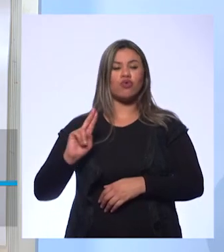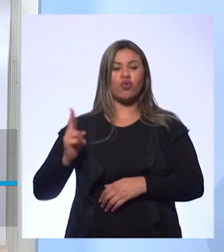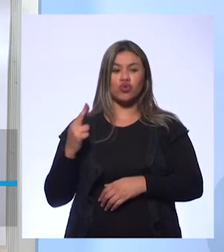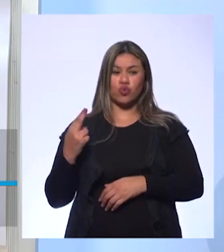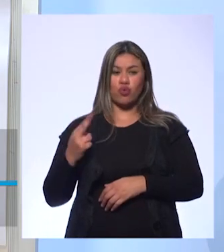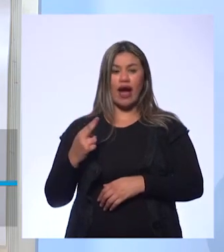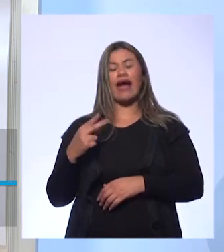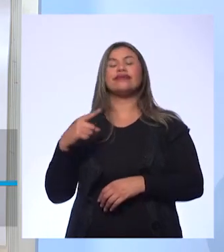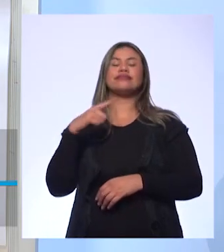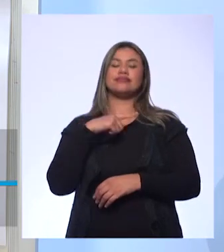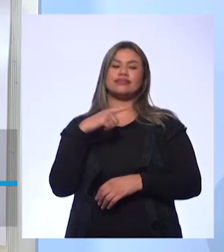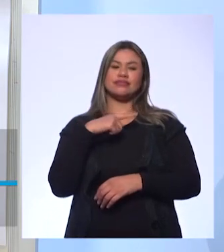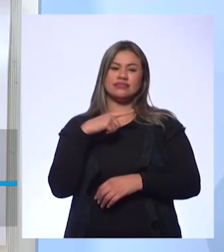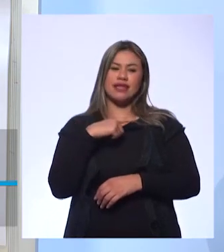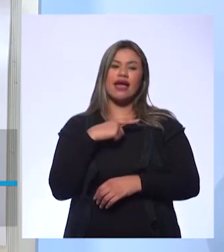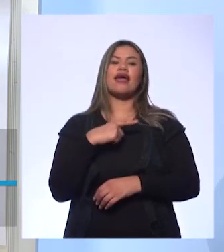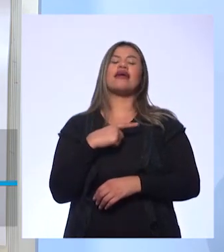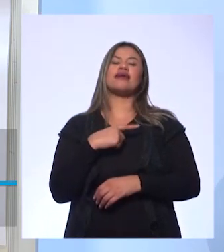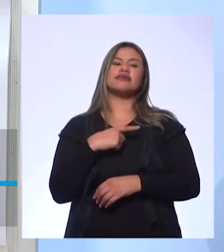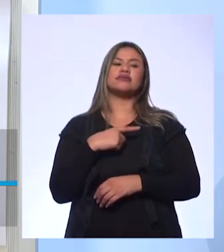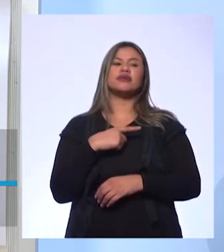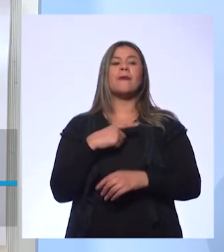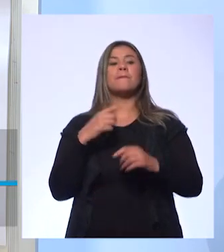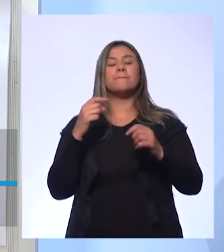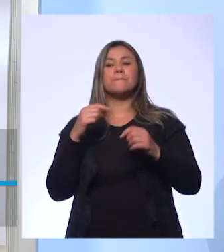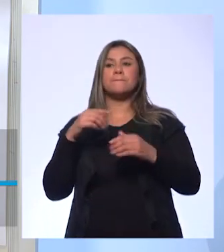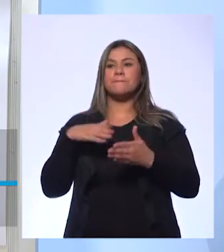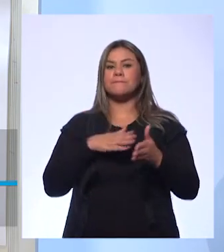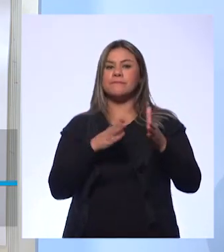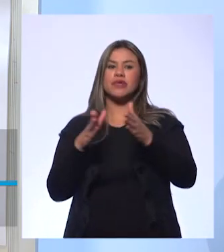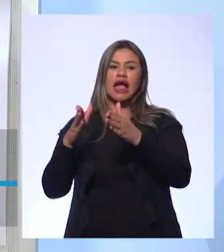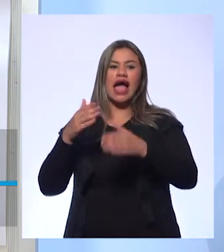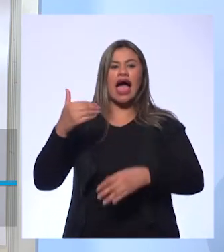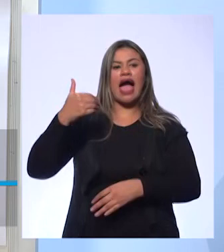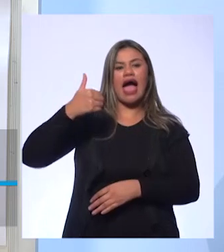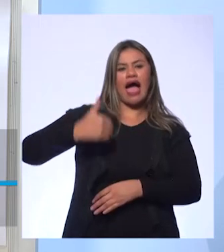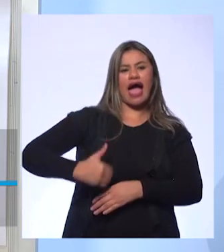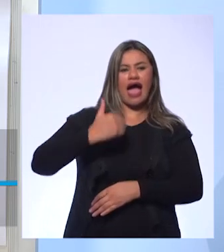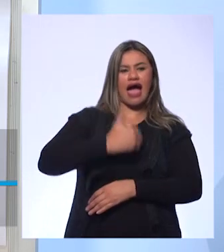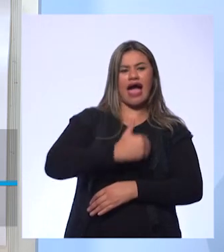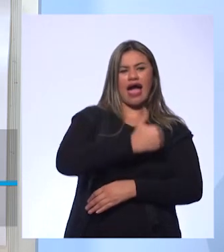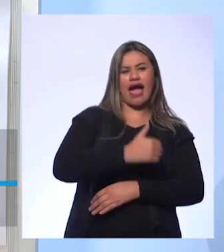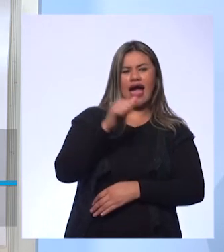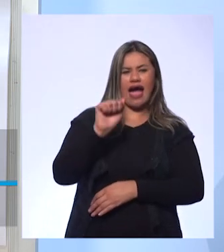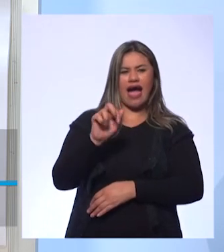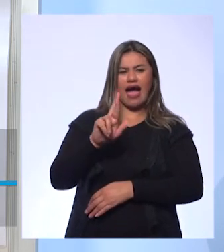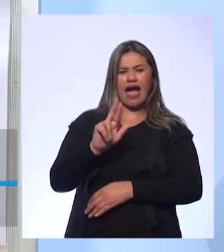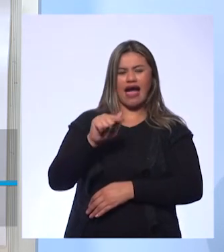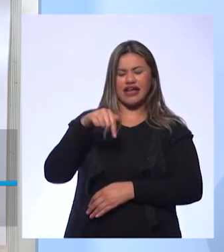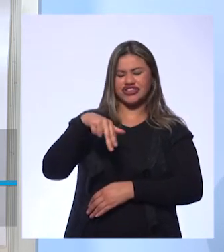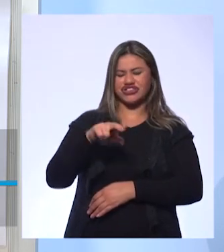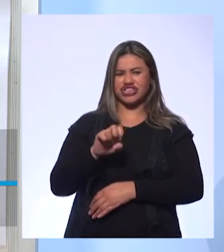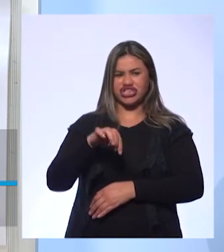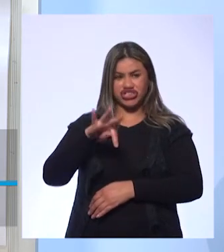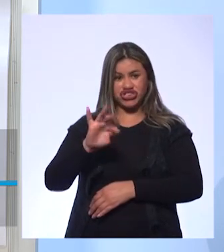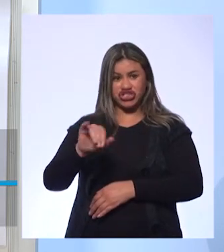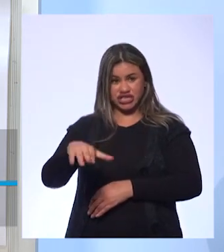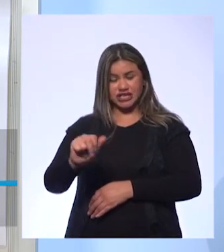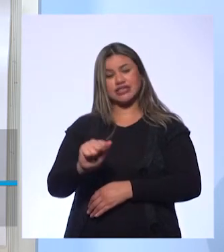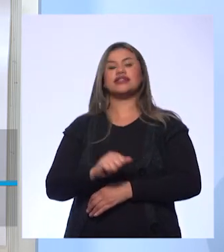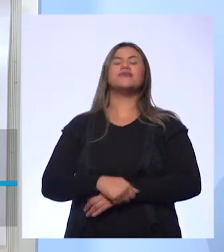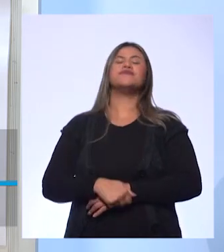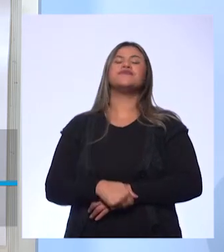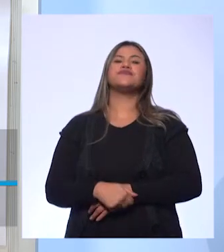Argentina Uruguai começa ali uma pequena uma pequena revolta dentro do Uruguai e o Brasil vai intervir